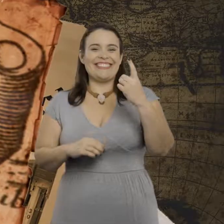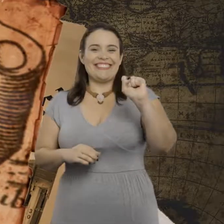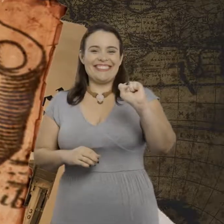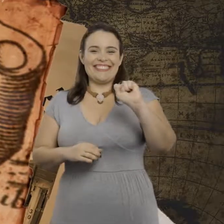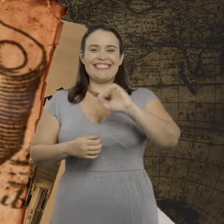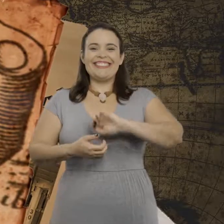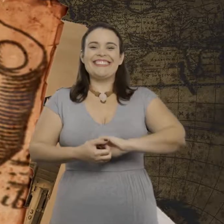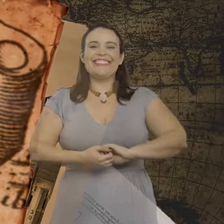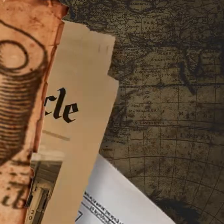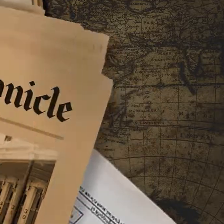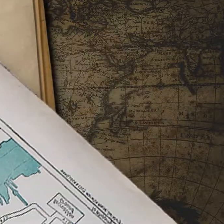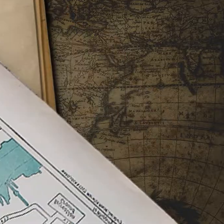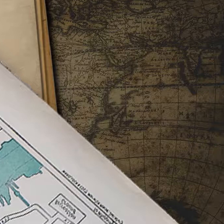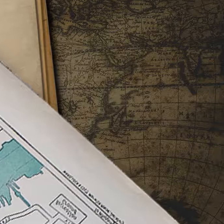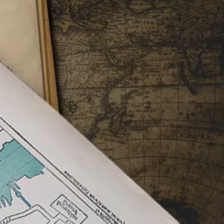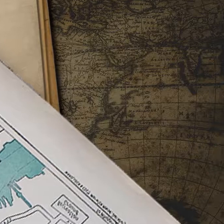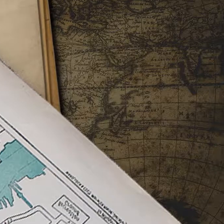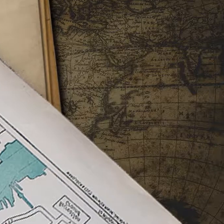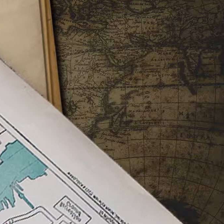Capítulo 18.